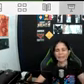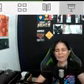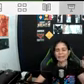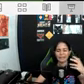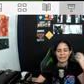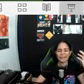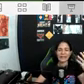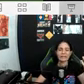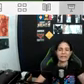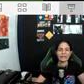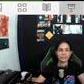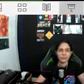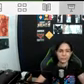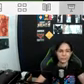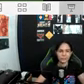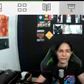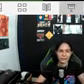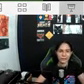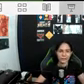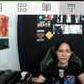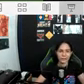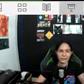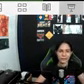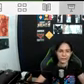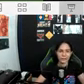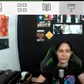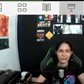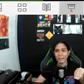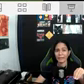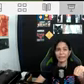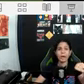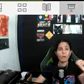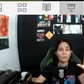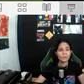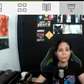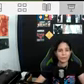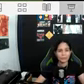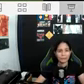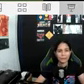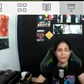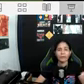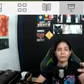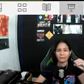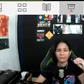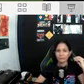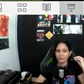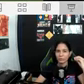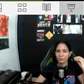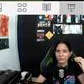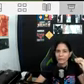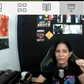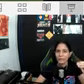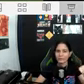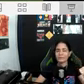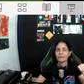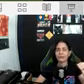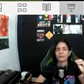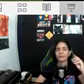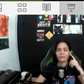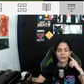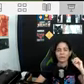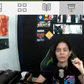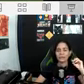Então, não é legal você ter cicatrizes no rosto, certo? Então, você pega, usa a pomada B. Você vai passar um